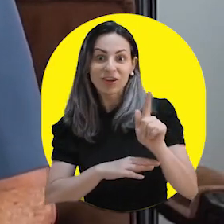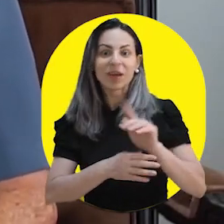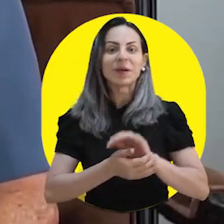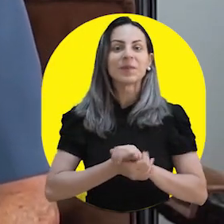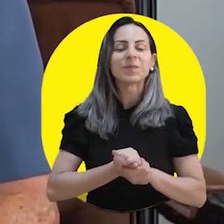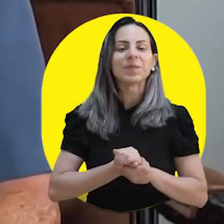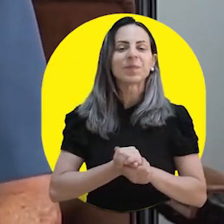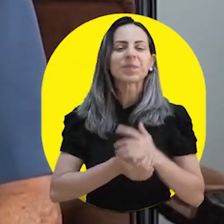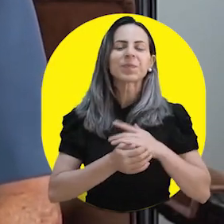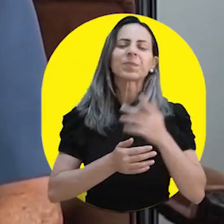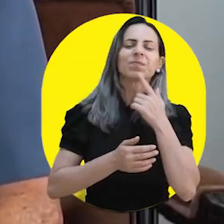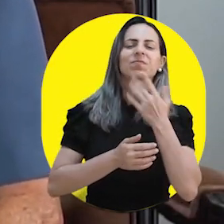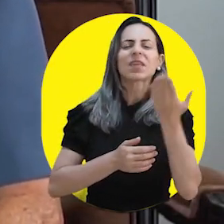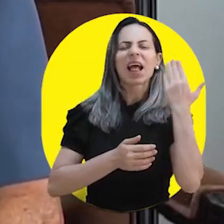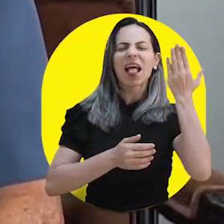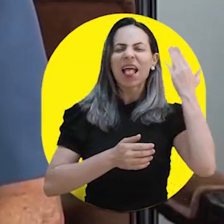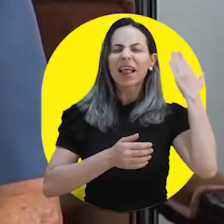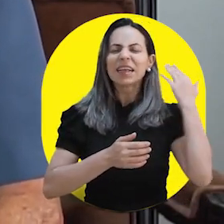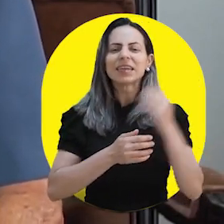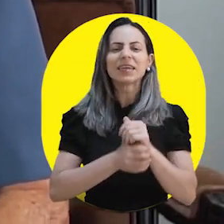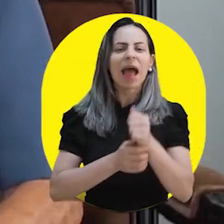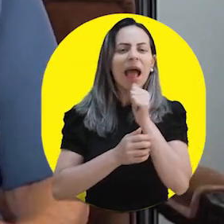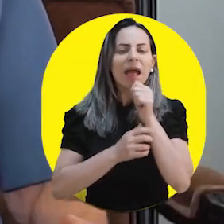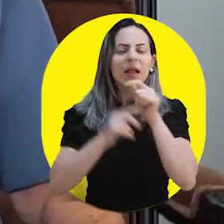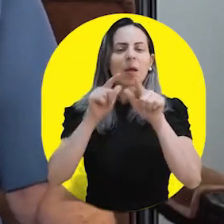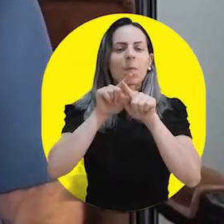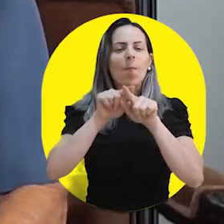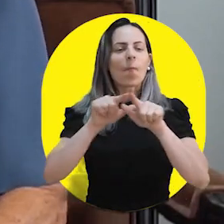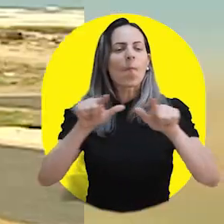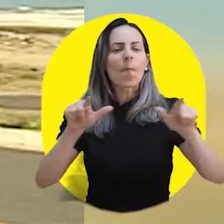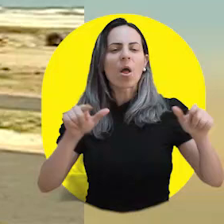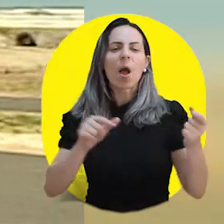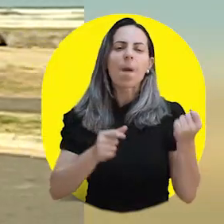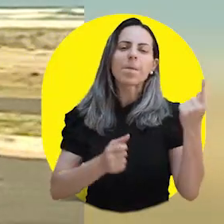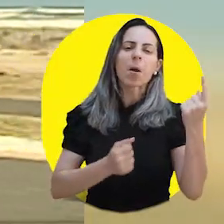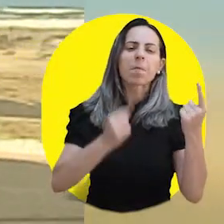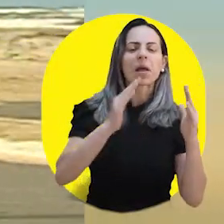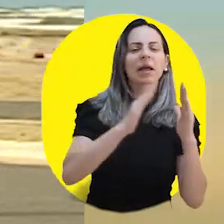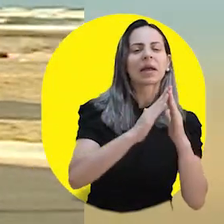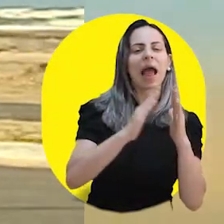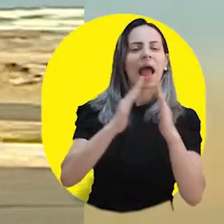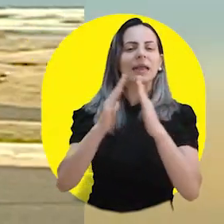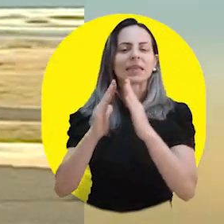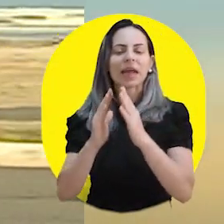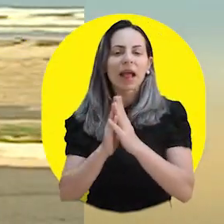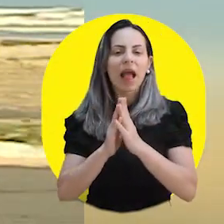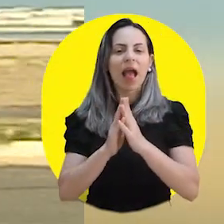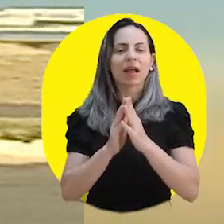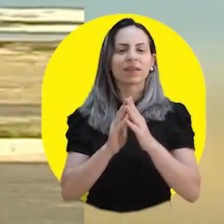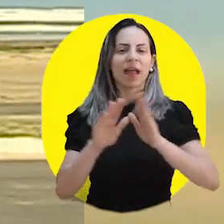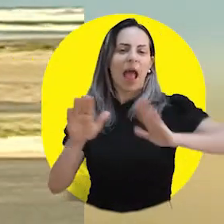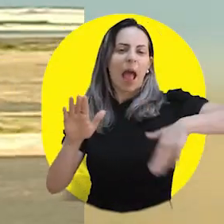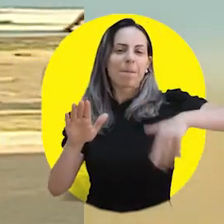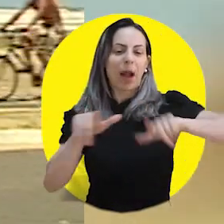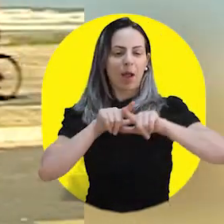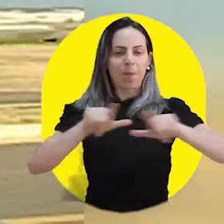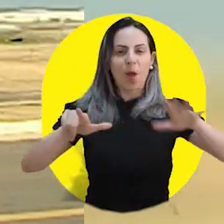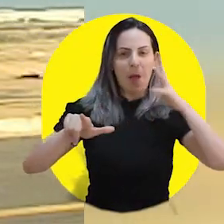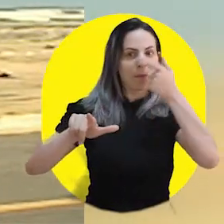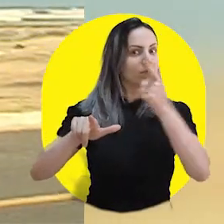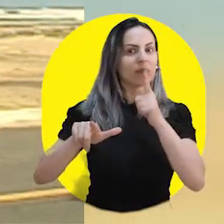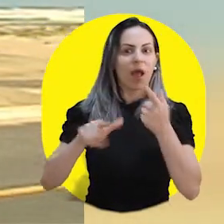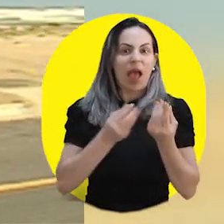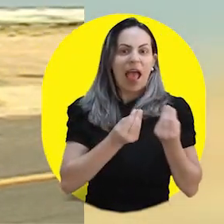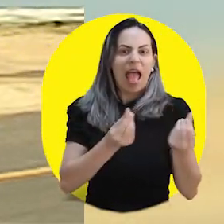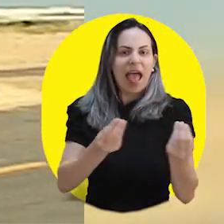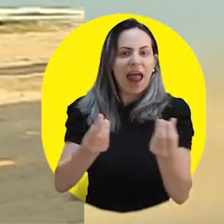cheguei aqui na Praia Grande, era assim, ainda deserto, aquela calçadão não existia, né? Era areia,